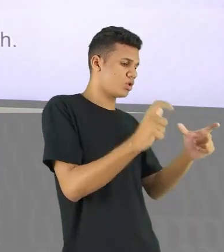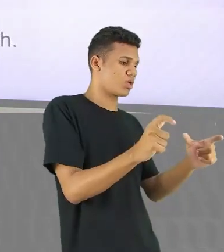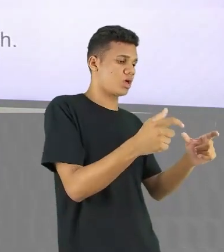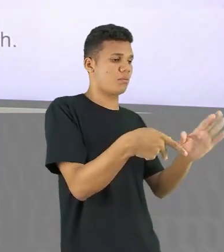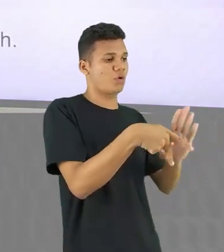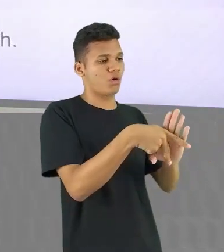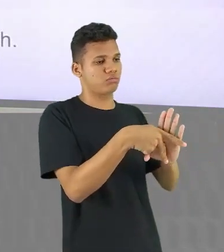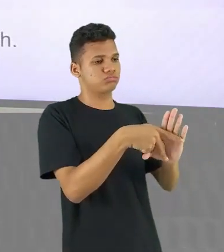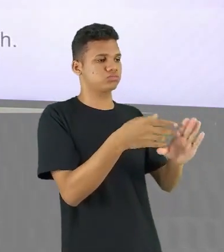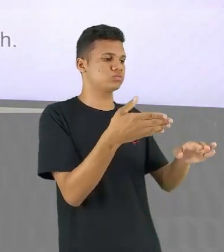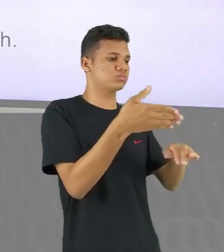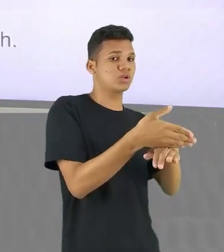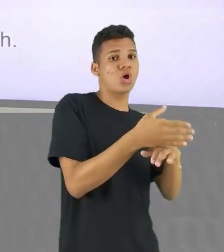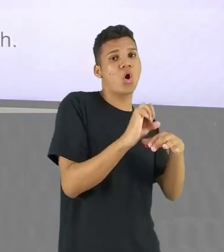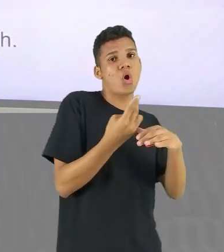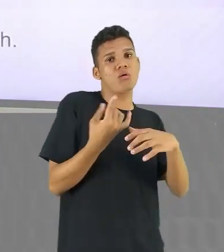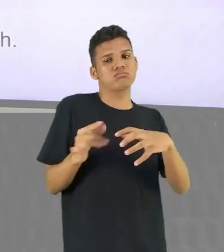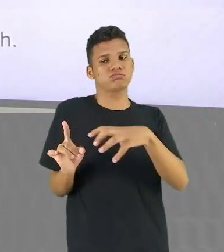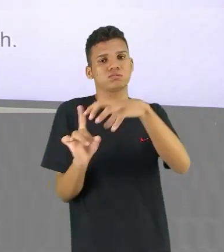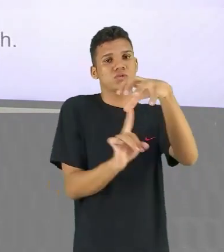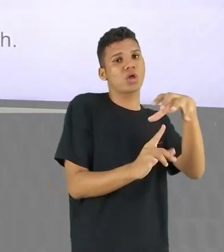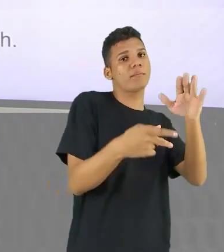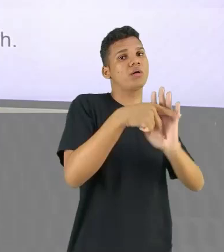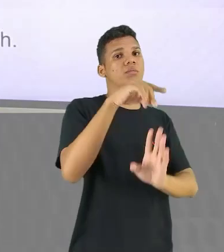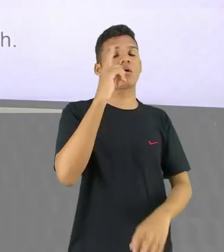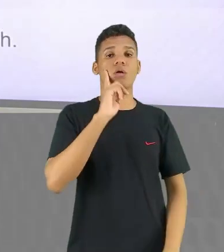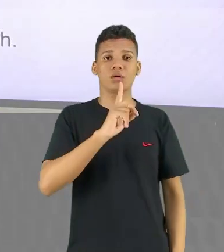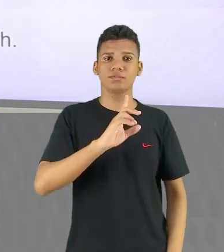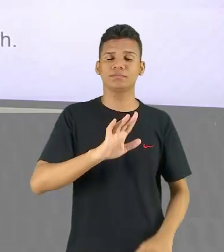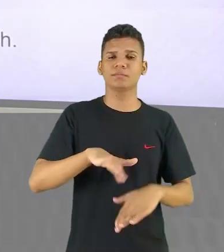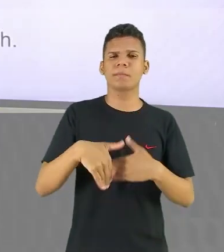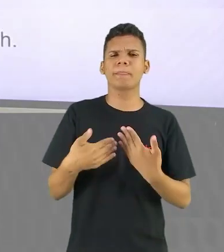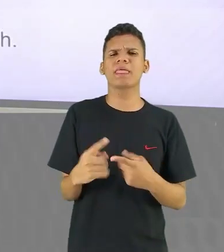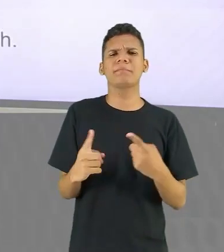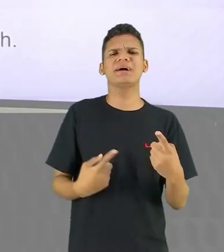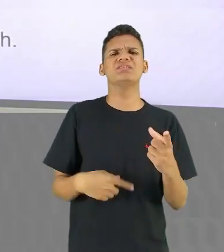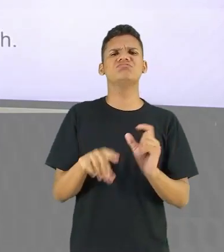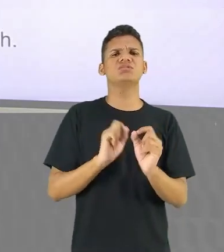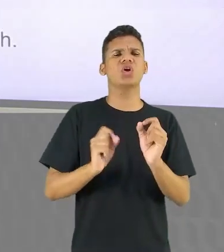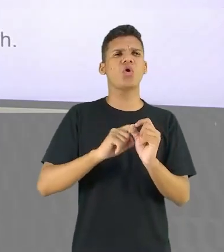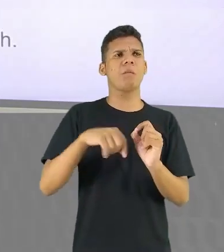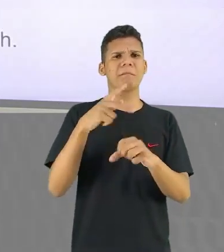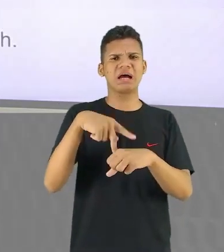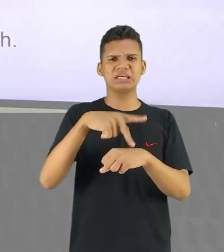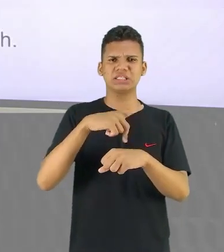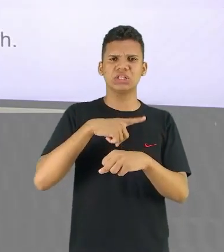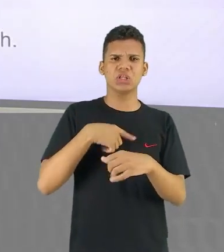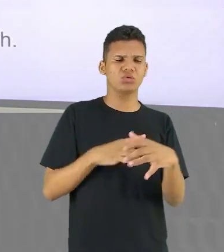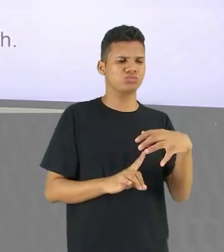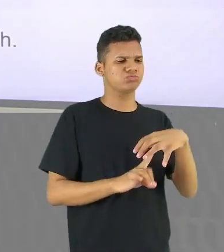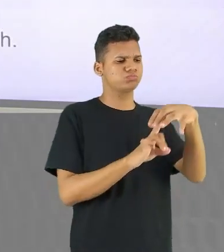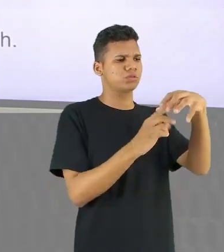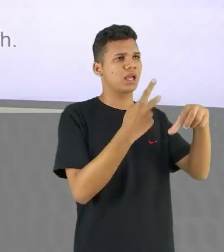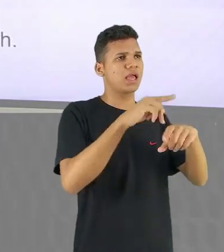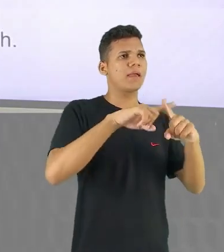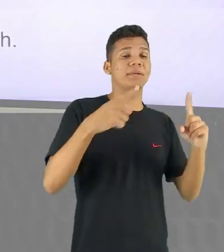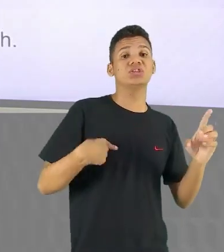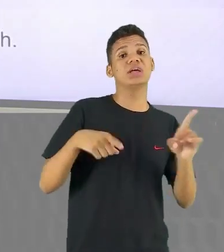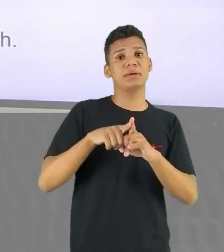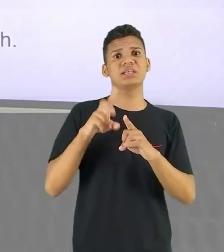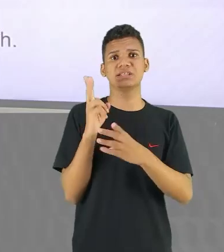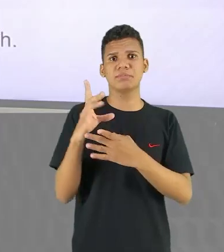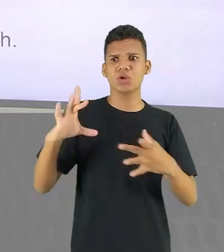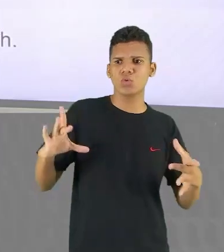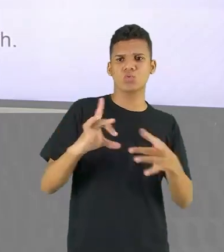parte da coroa inglesa. E quando esses países conquistaram sua independência, eles mantiveram laços com a Inglaterra.